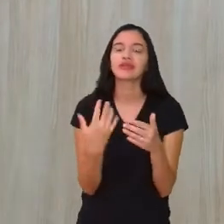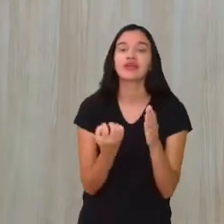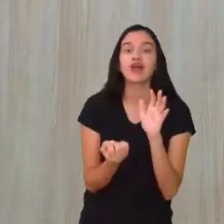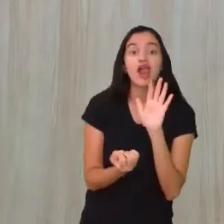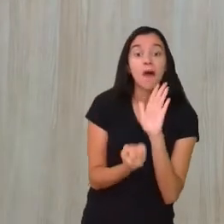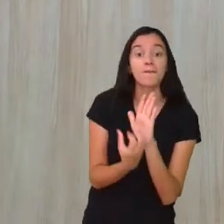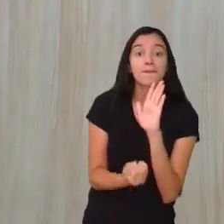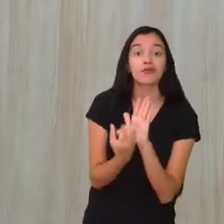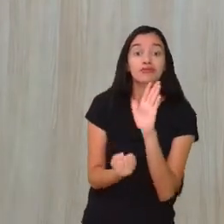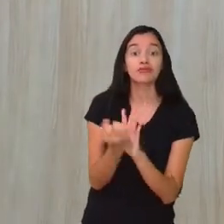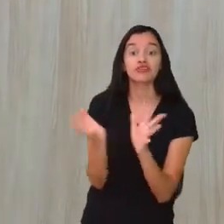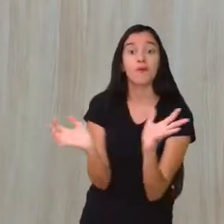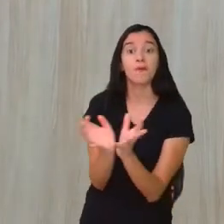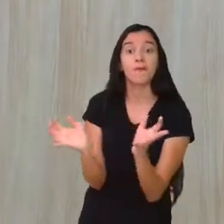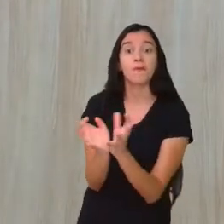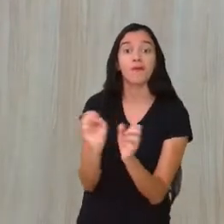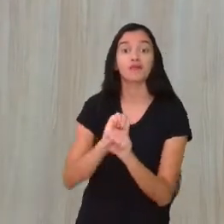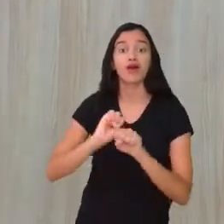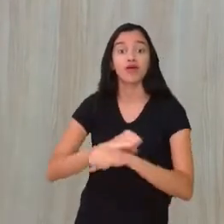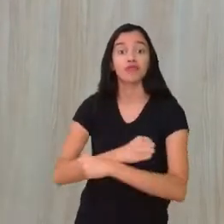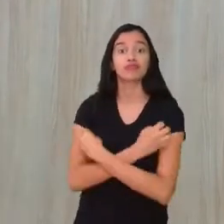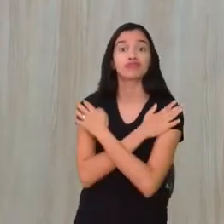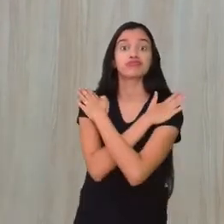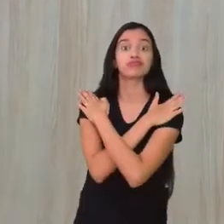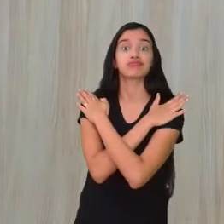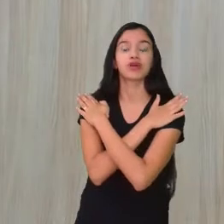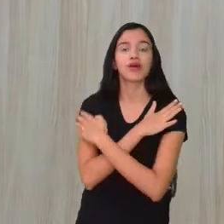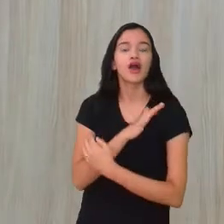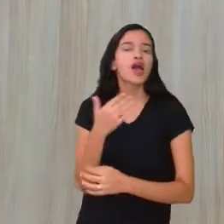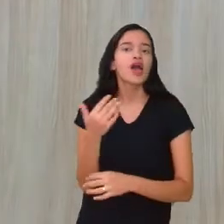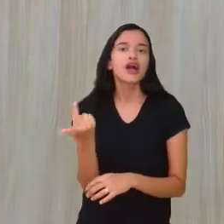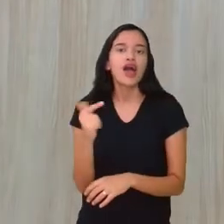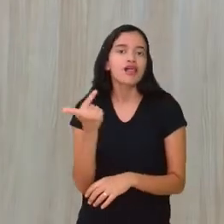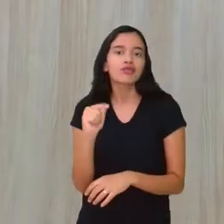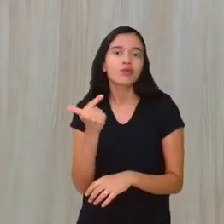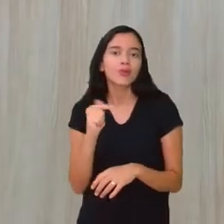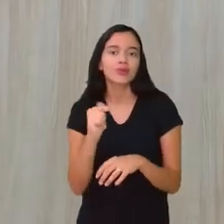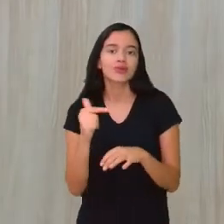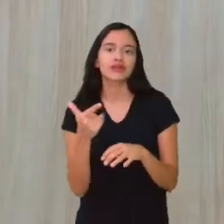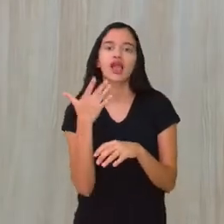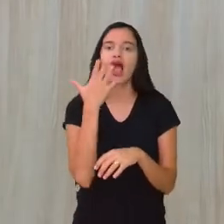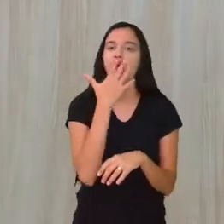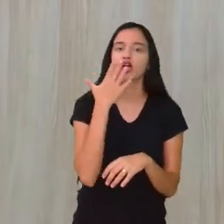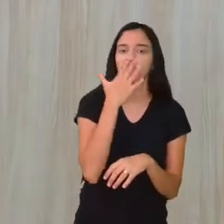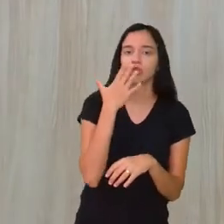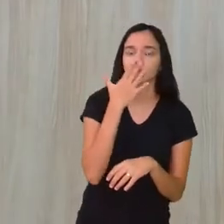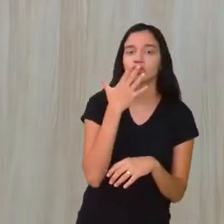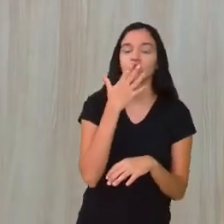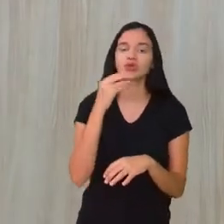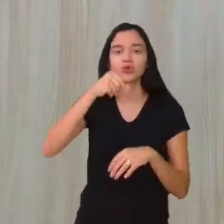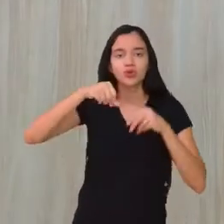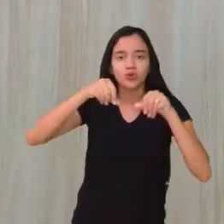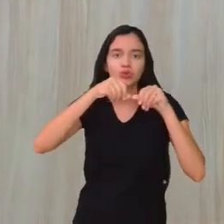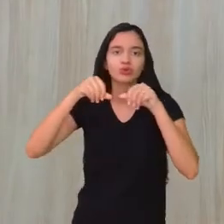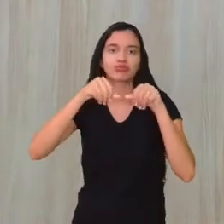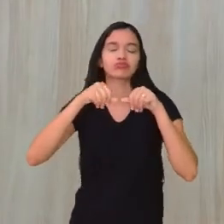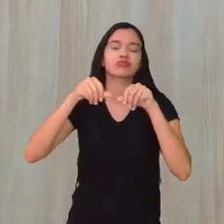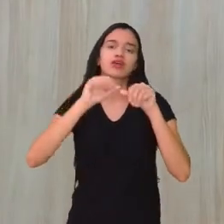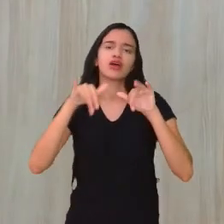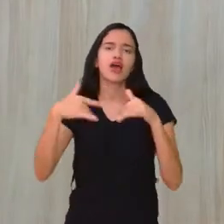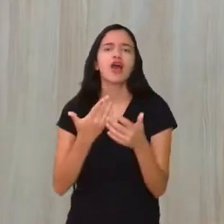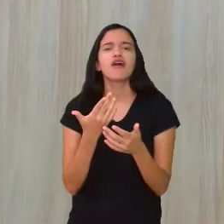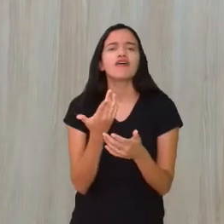a gente vai tentar entender como se organizavam, né, os chamados povos mesoamericanos antes da chegada dos colonizadores